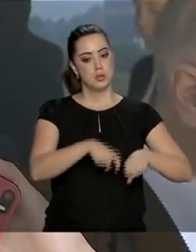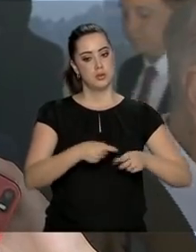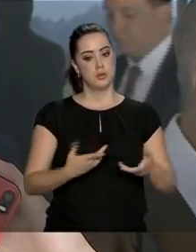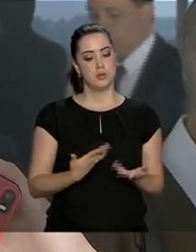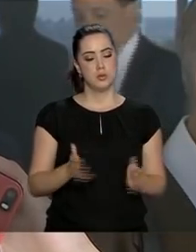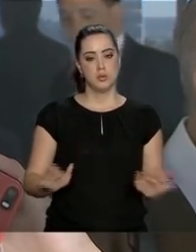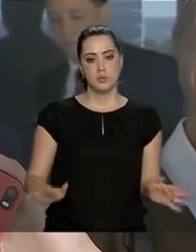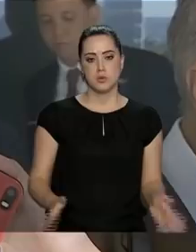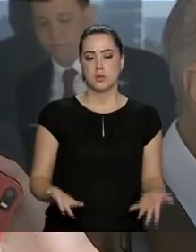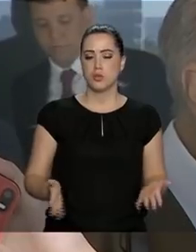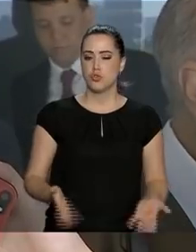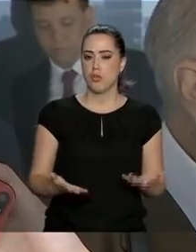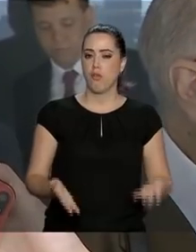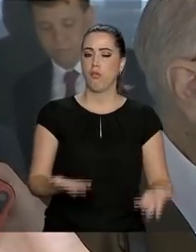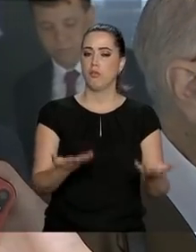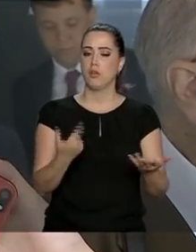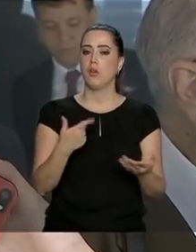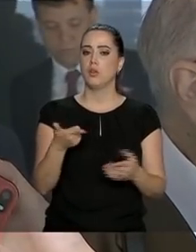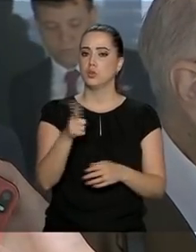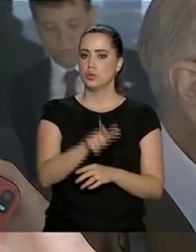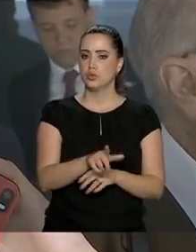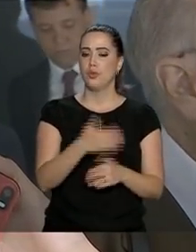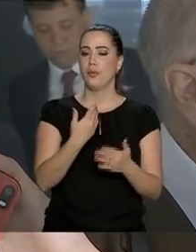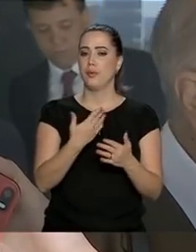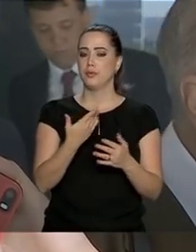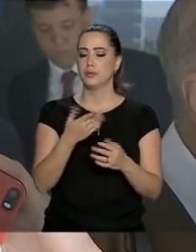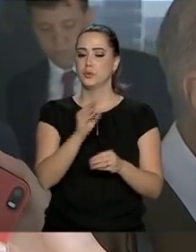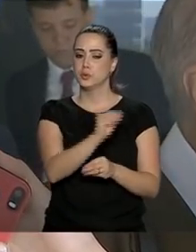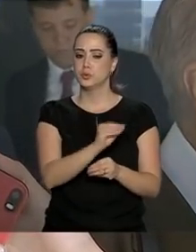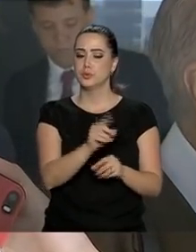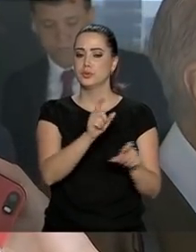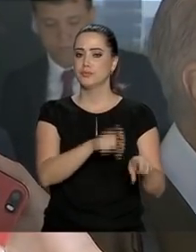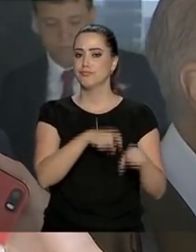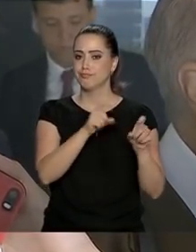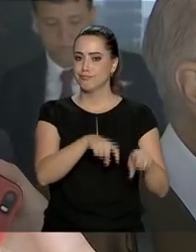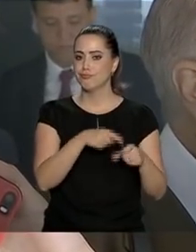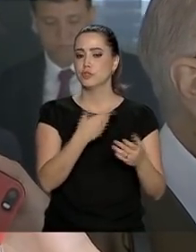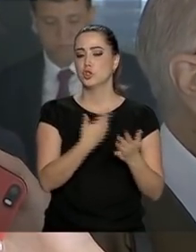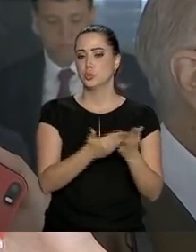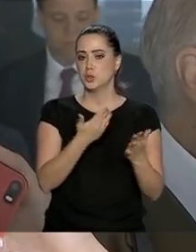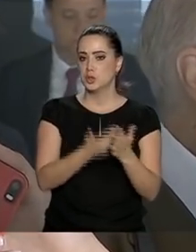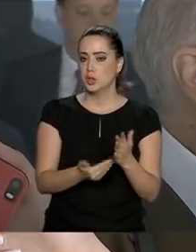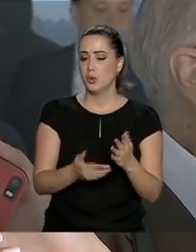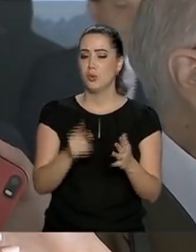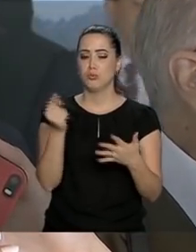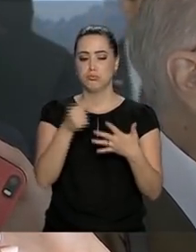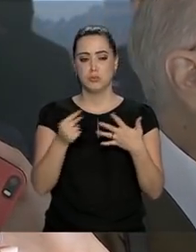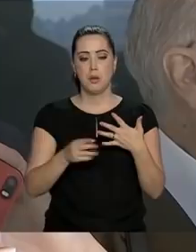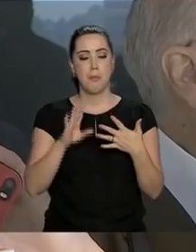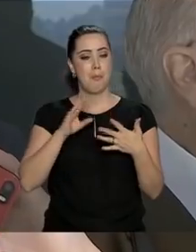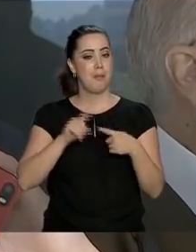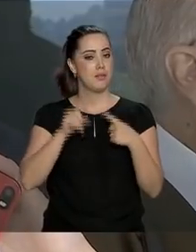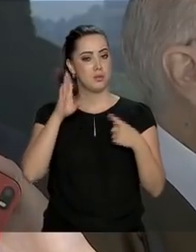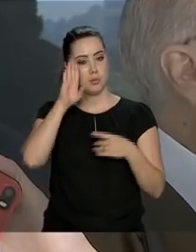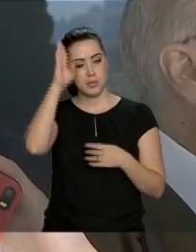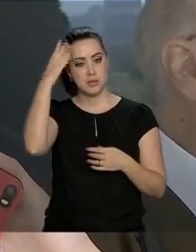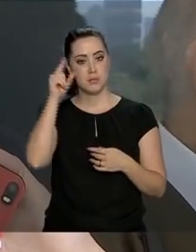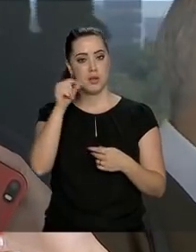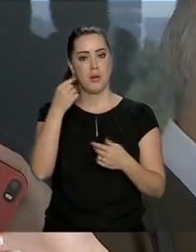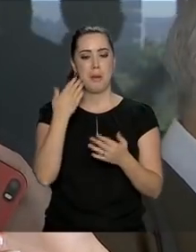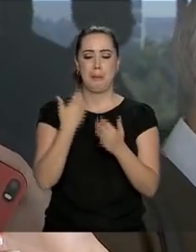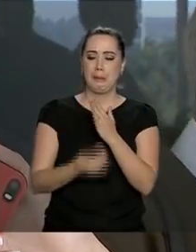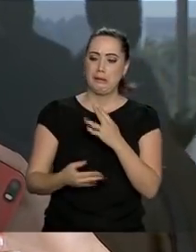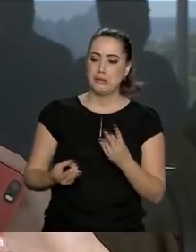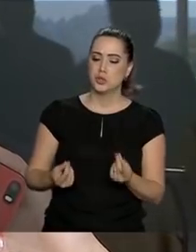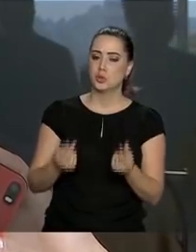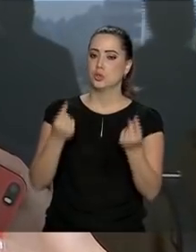ter um incentivo que consigam recuperar essas perdas, entre outras questões que foram colocadas. Mas o principal é o prejuízo